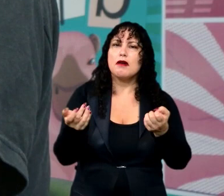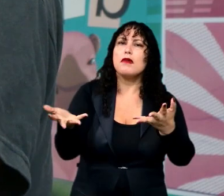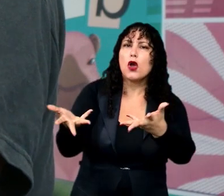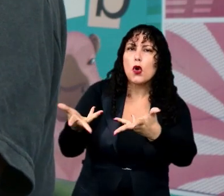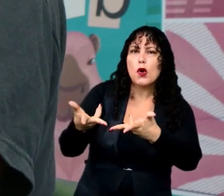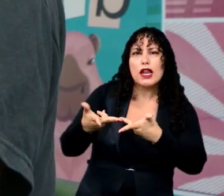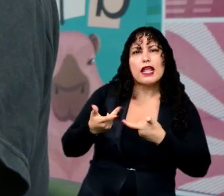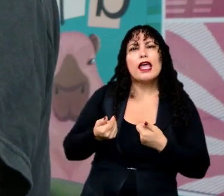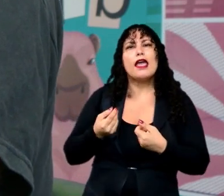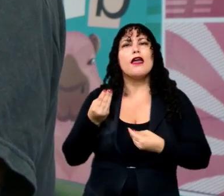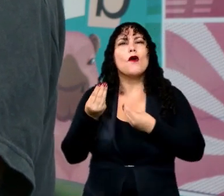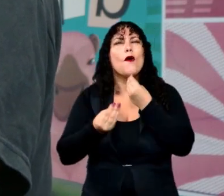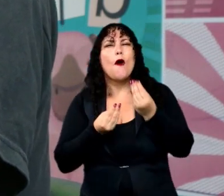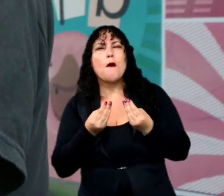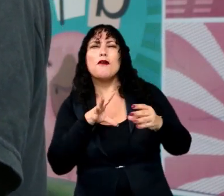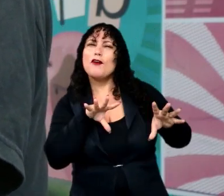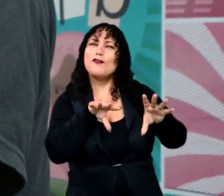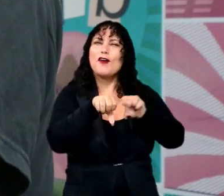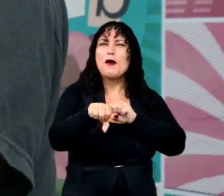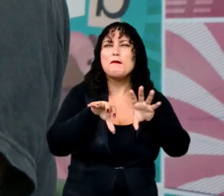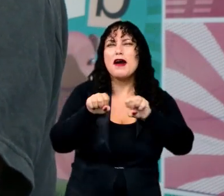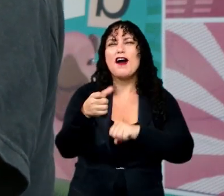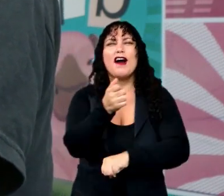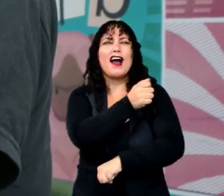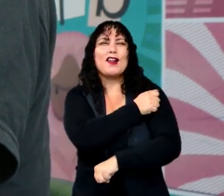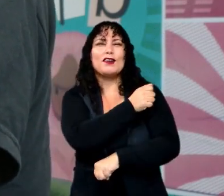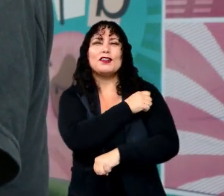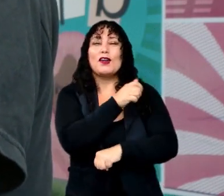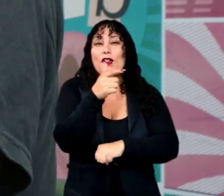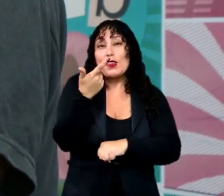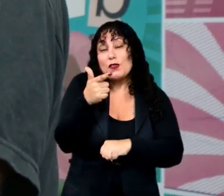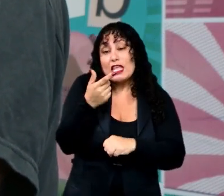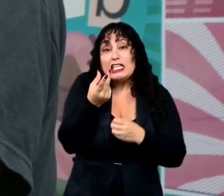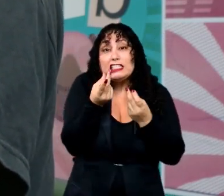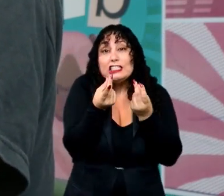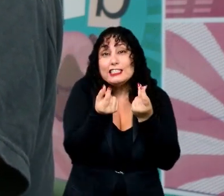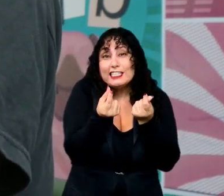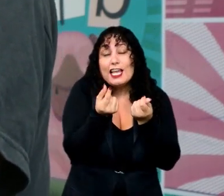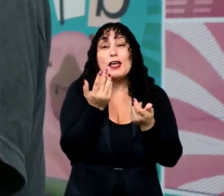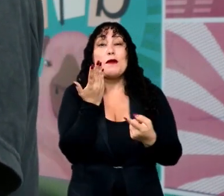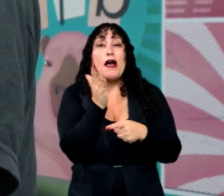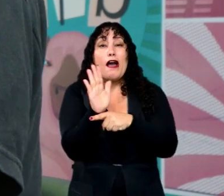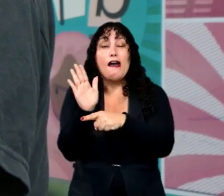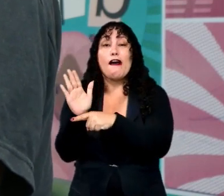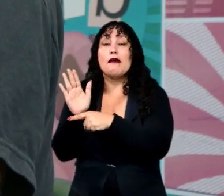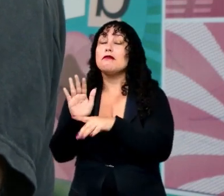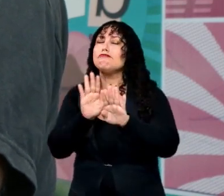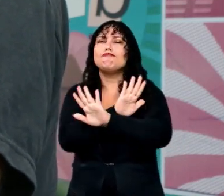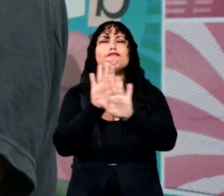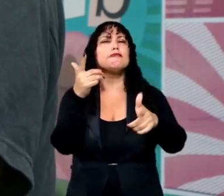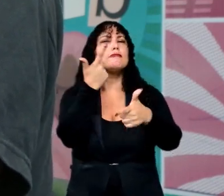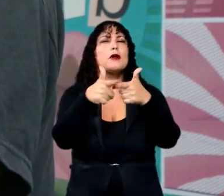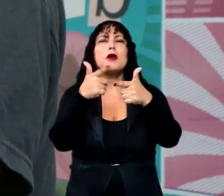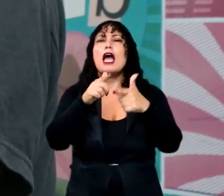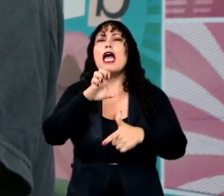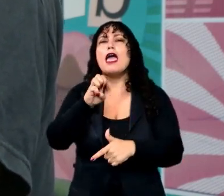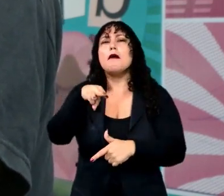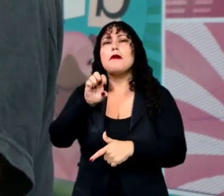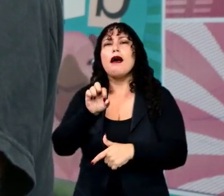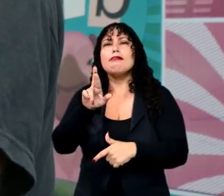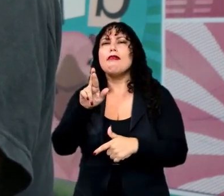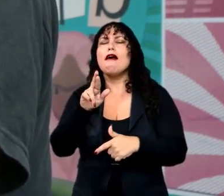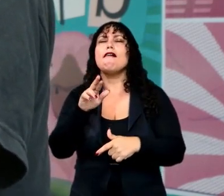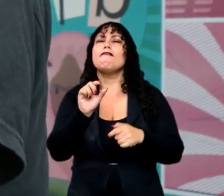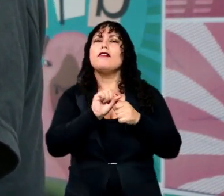medida do possível que bom que vai formar nosso Os alunos não temos muitos recursos para descentralizar não a A Emater tomou conta de tudo